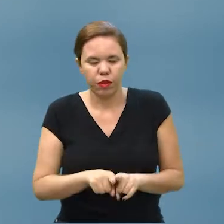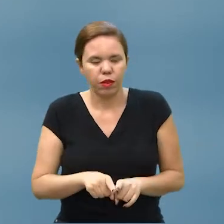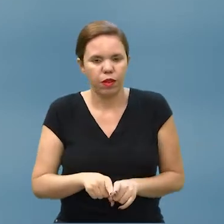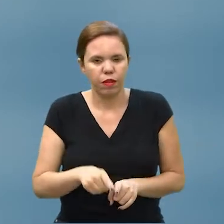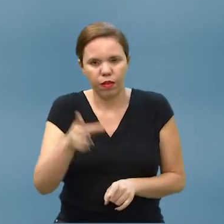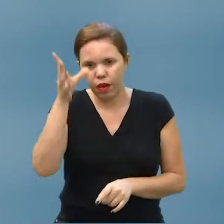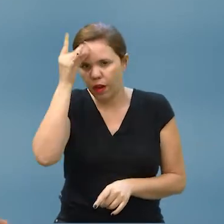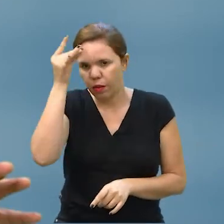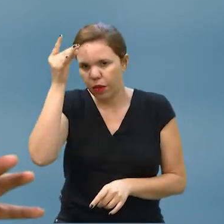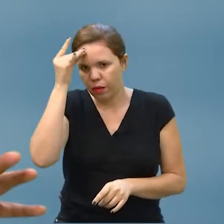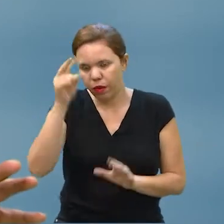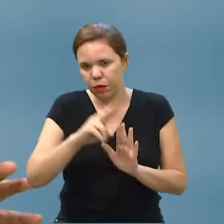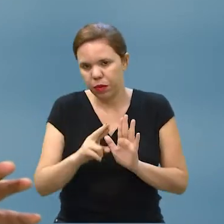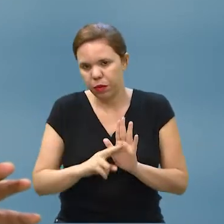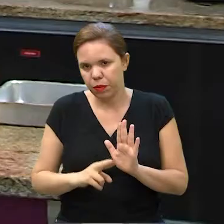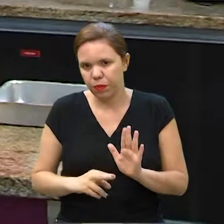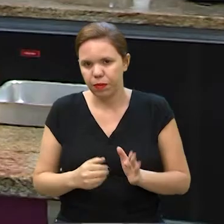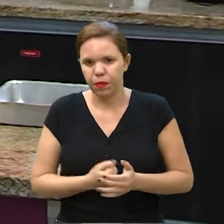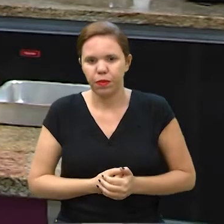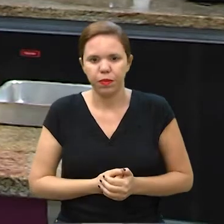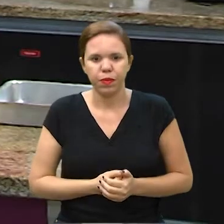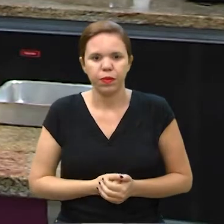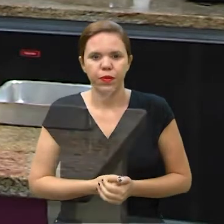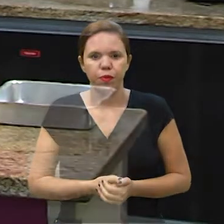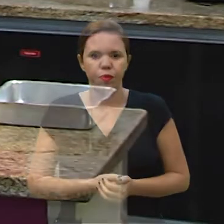vai aprender todas as receitas.